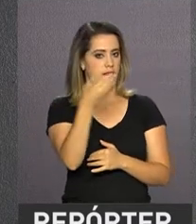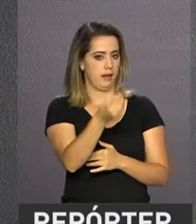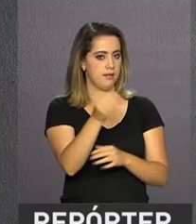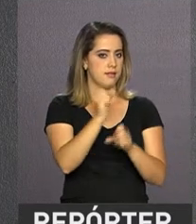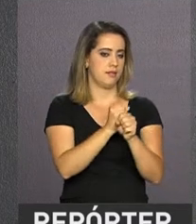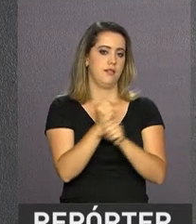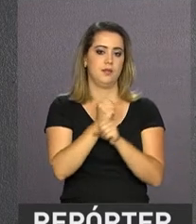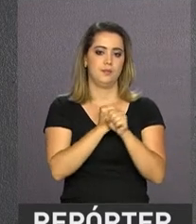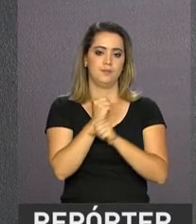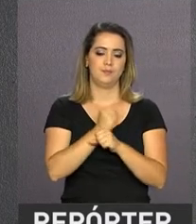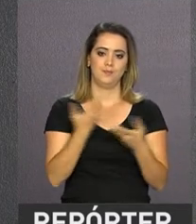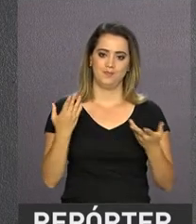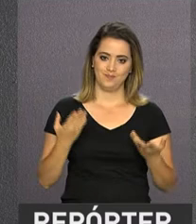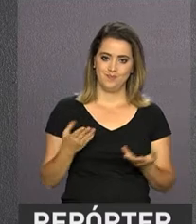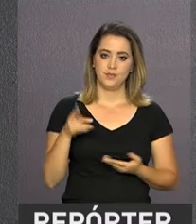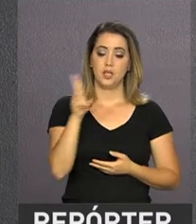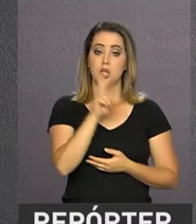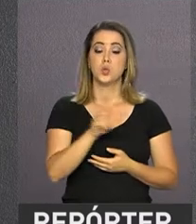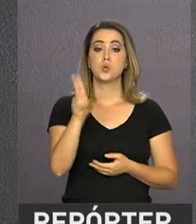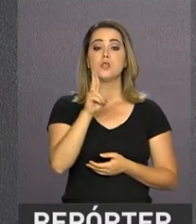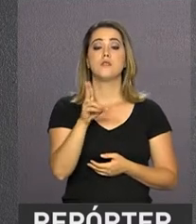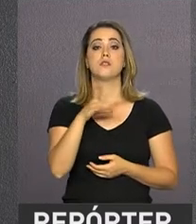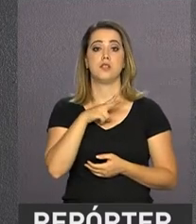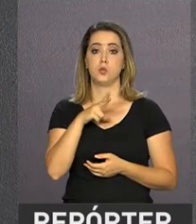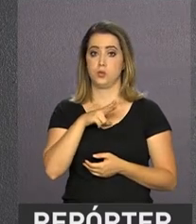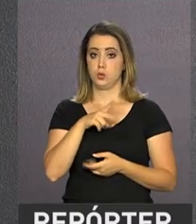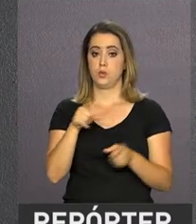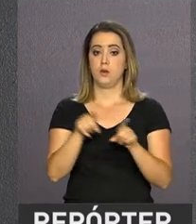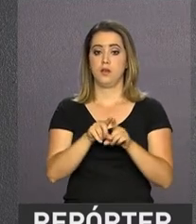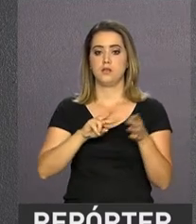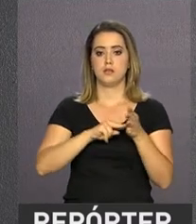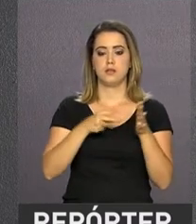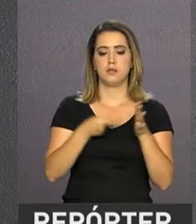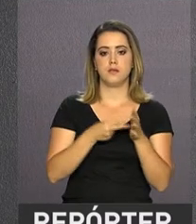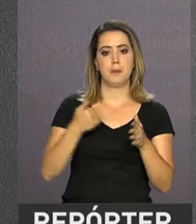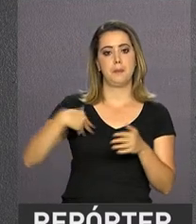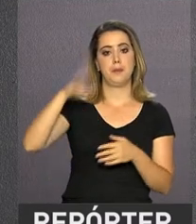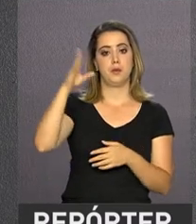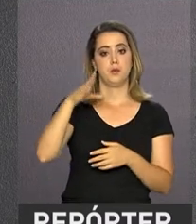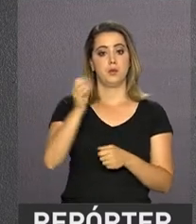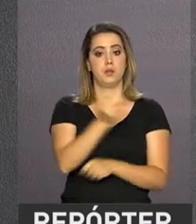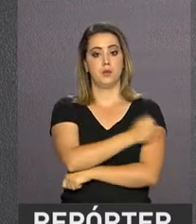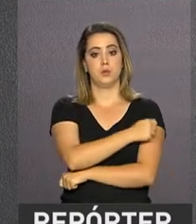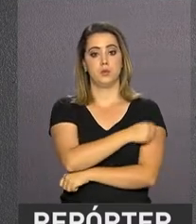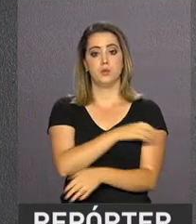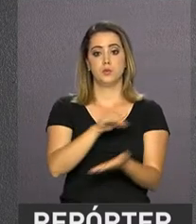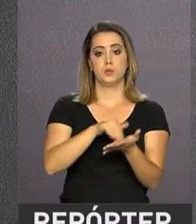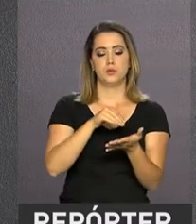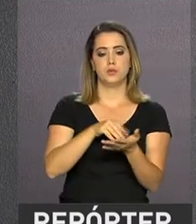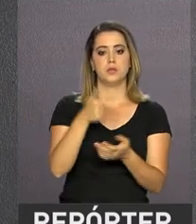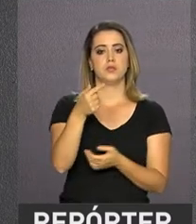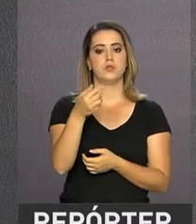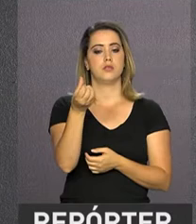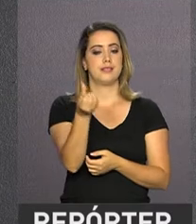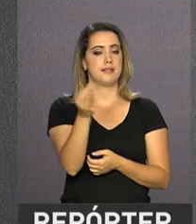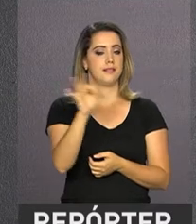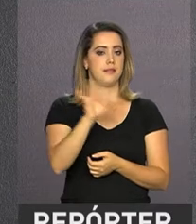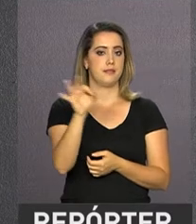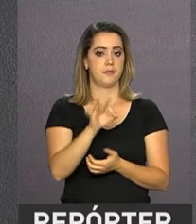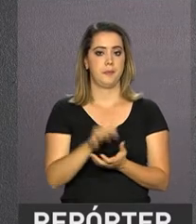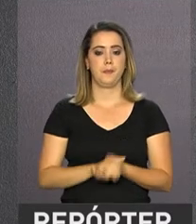anos. As universidades privadas ainda correspondem ao maior número de alunos matriculados, cerca de